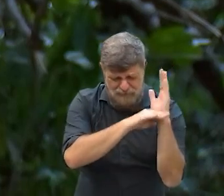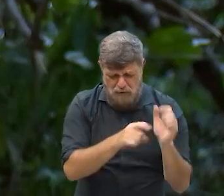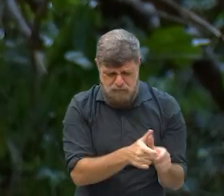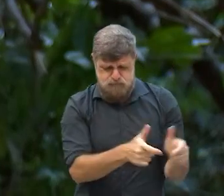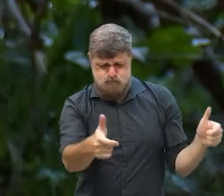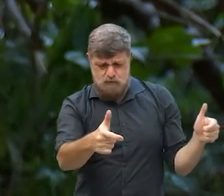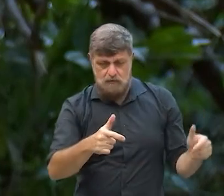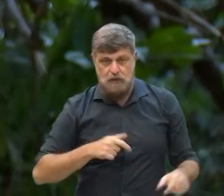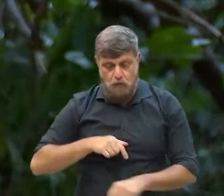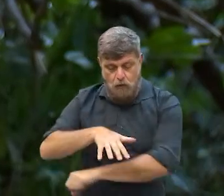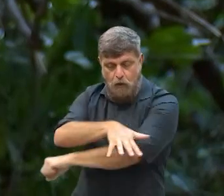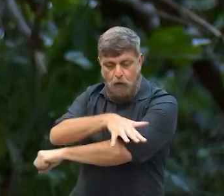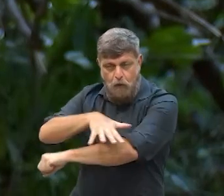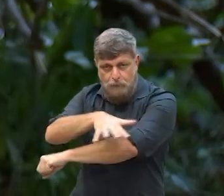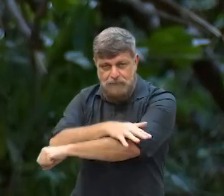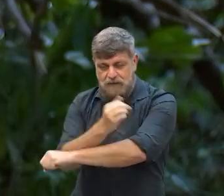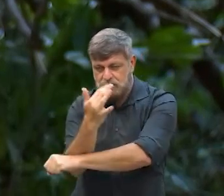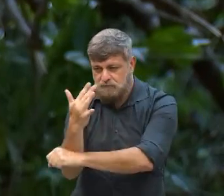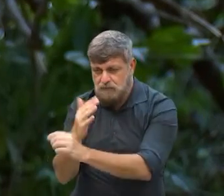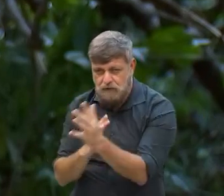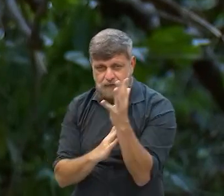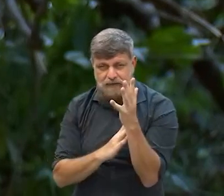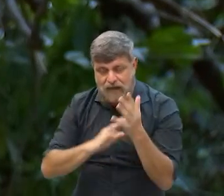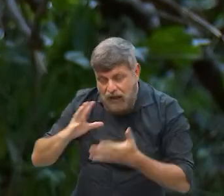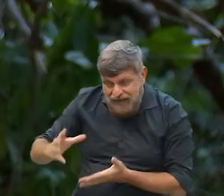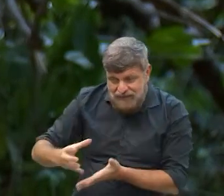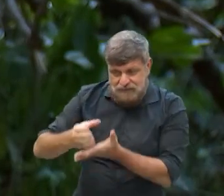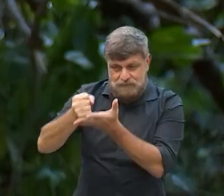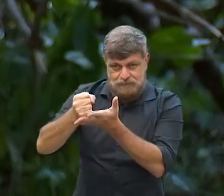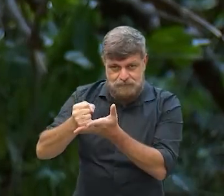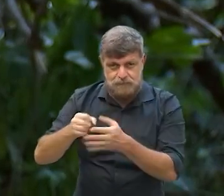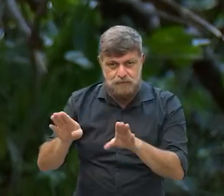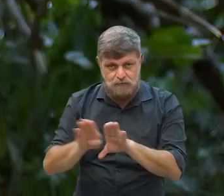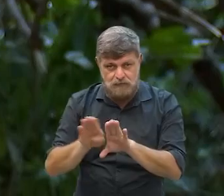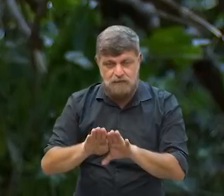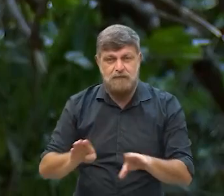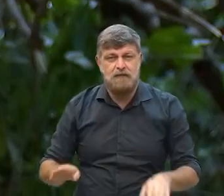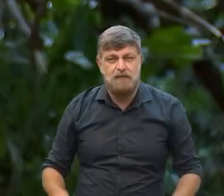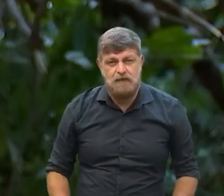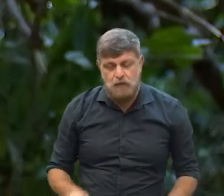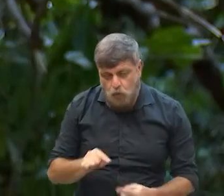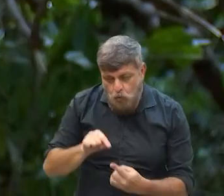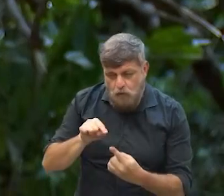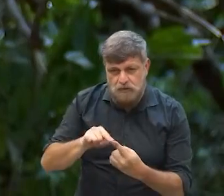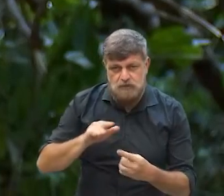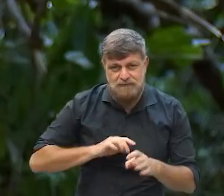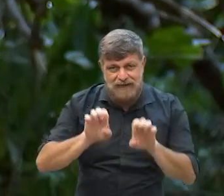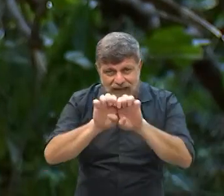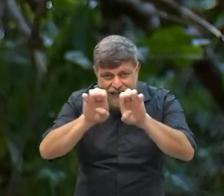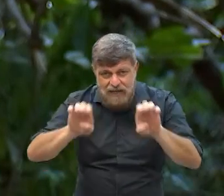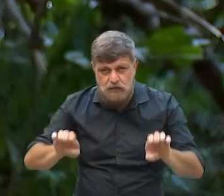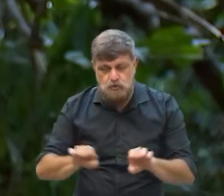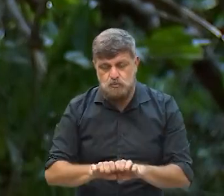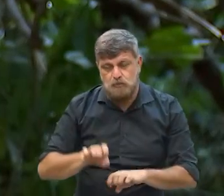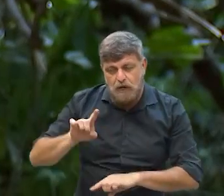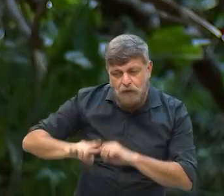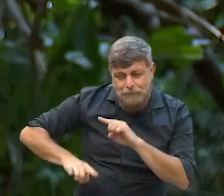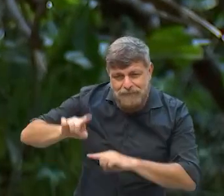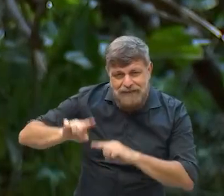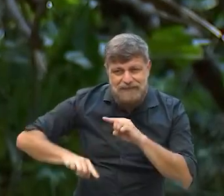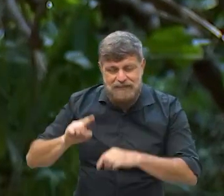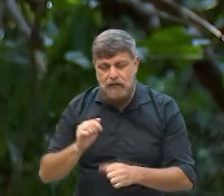então, o Parque Linear ele traz não só a possibilidade de uma recuperação das APPs, mas também a infraestrutura ali com equipamentos